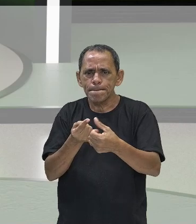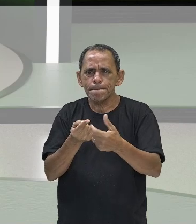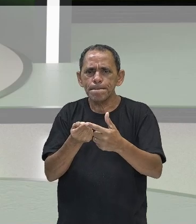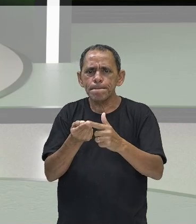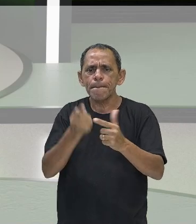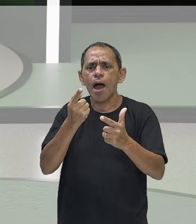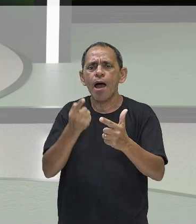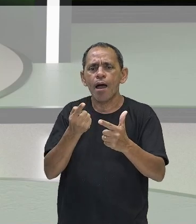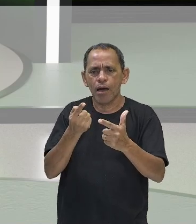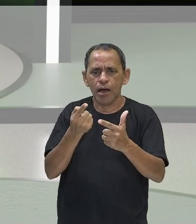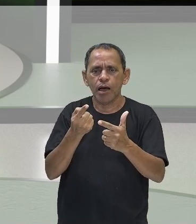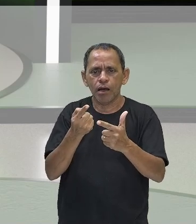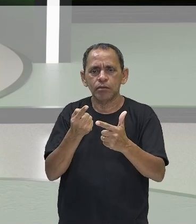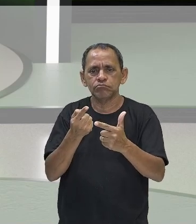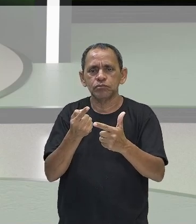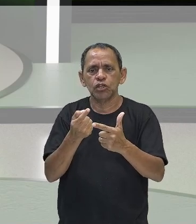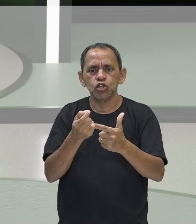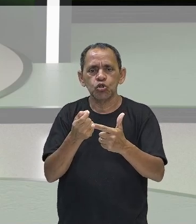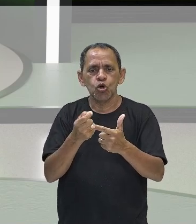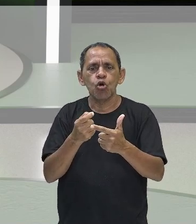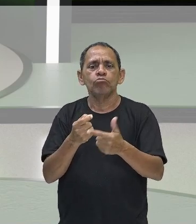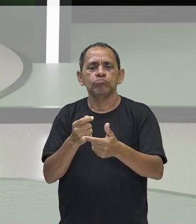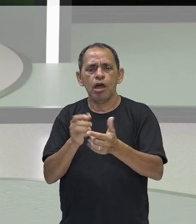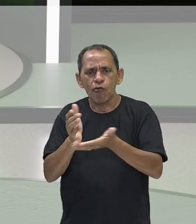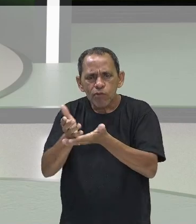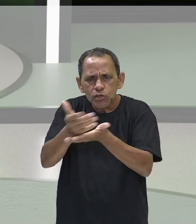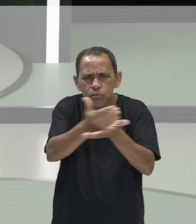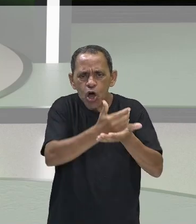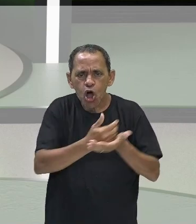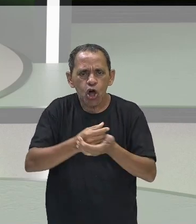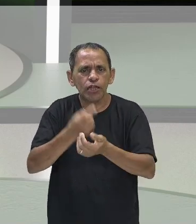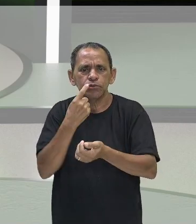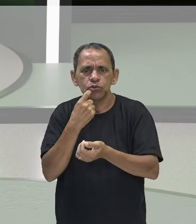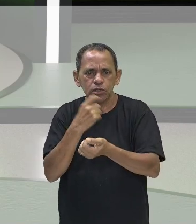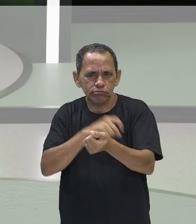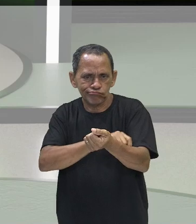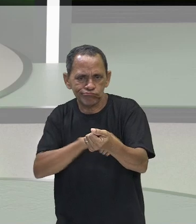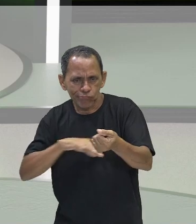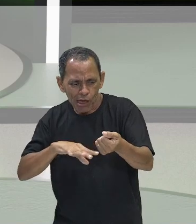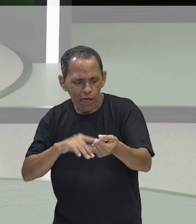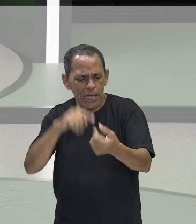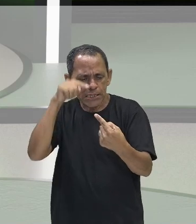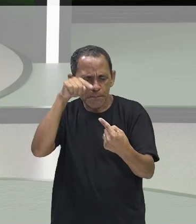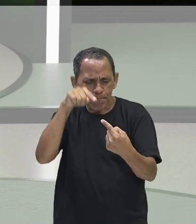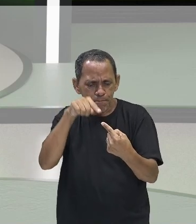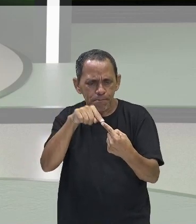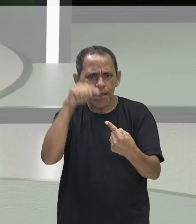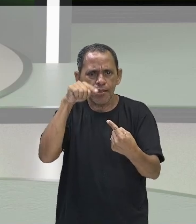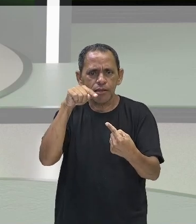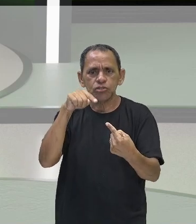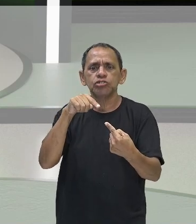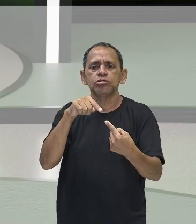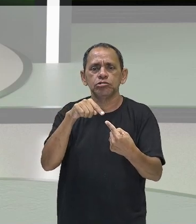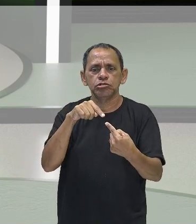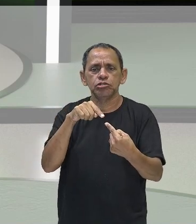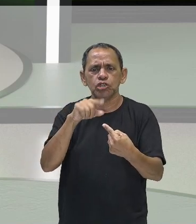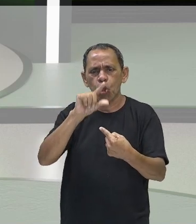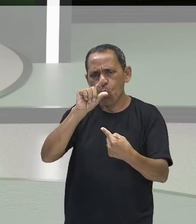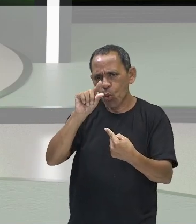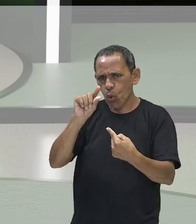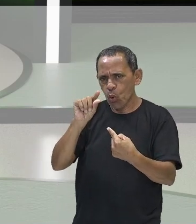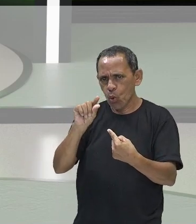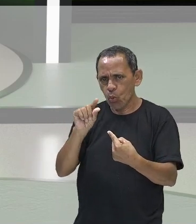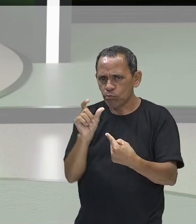uma coleta de sangue. Aquela espetadinha de uma microagulha também atingiu